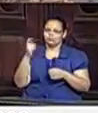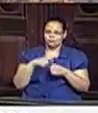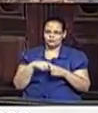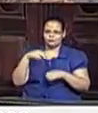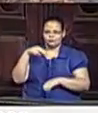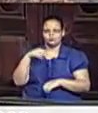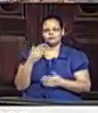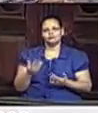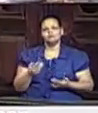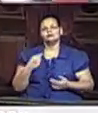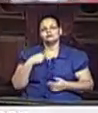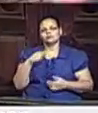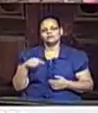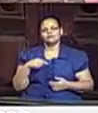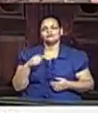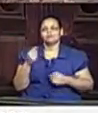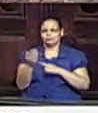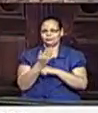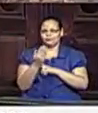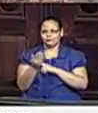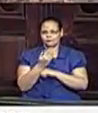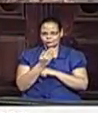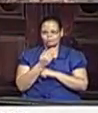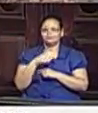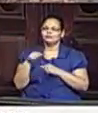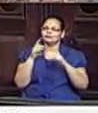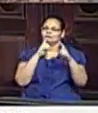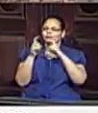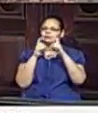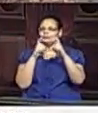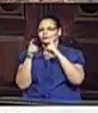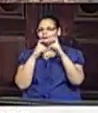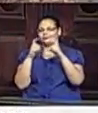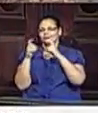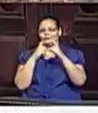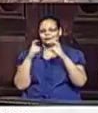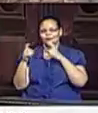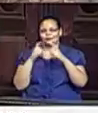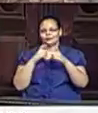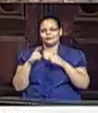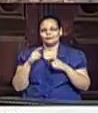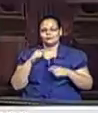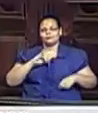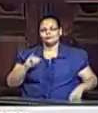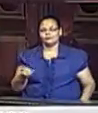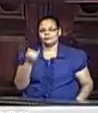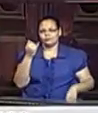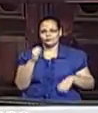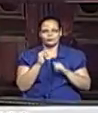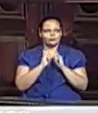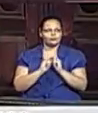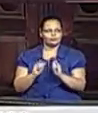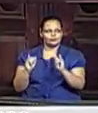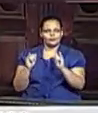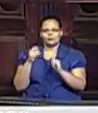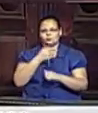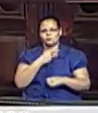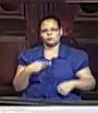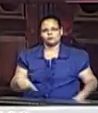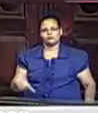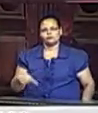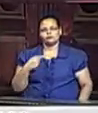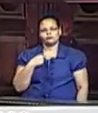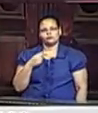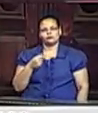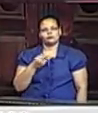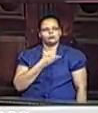este parlamento e muito irá ajudar os nossos debates no papel das duas agências reguladoras. Eu aproveito para informar a Vossa Excelência como presidente que o